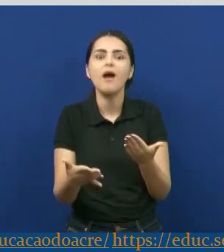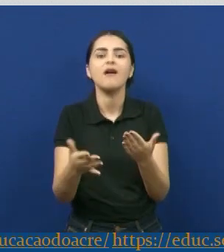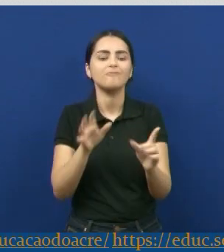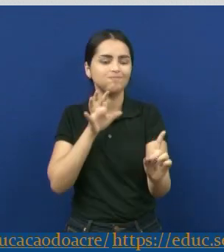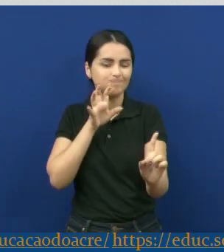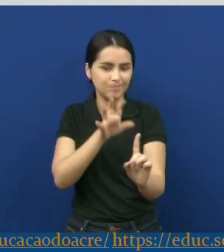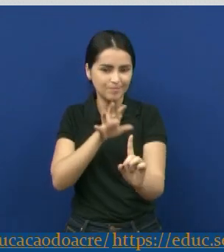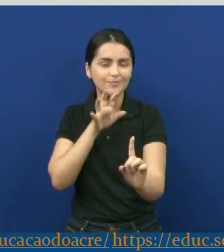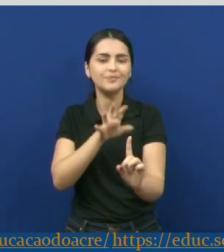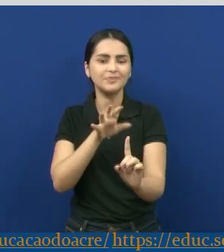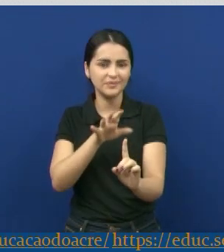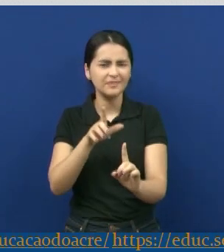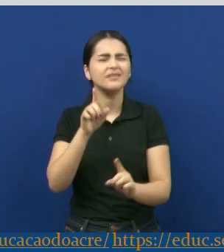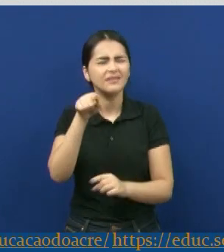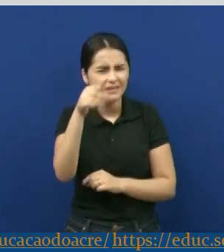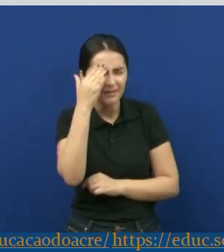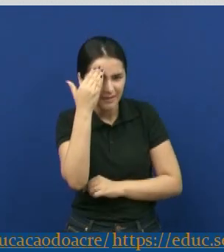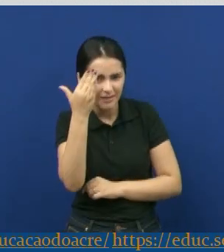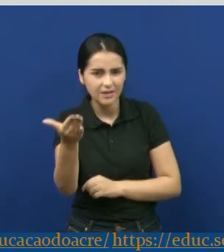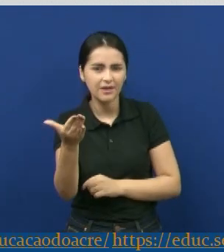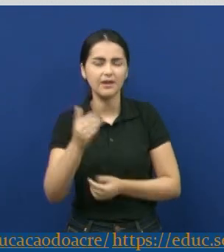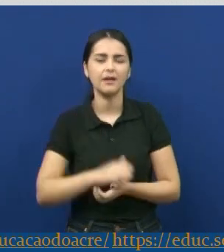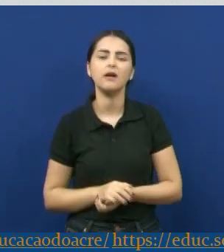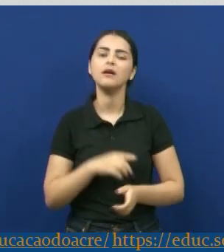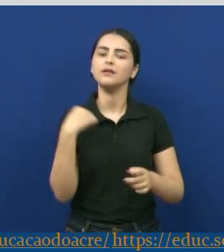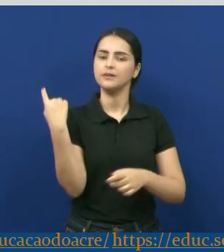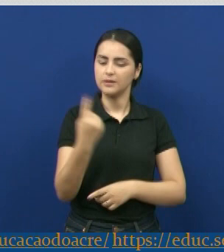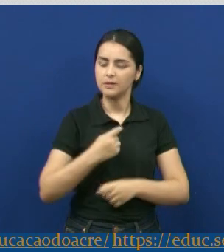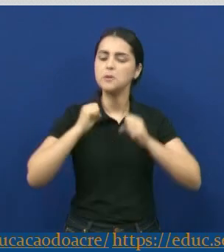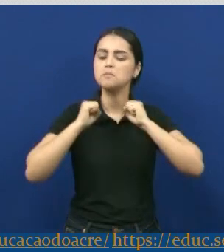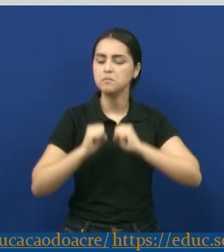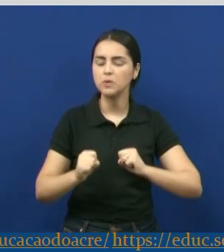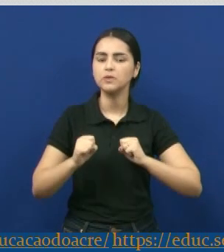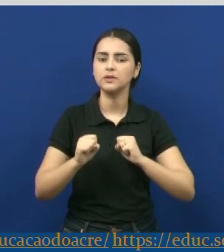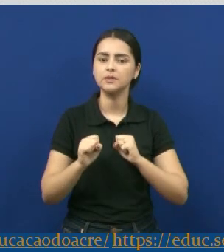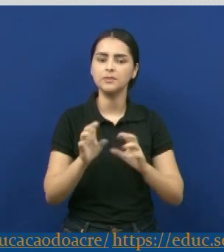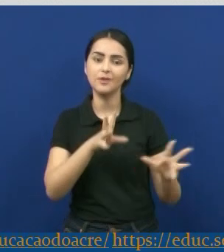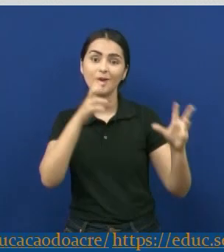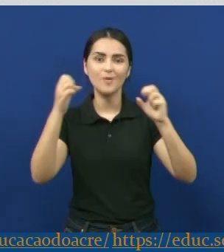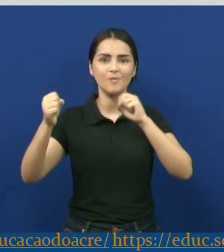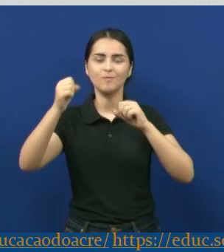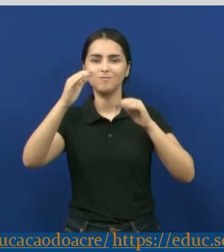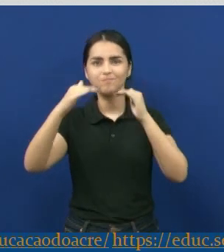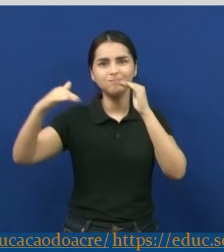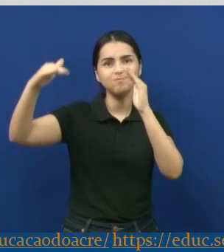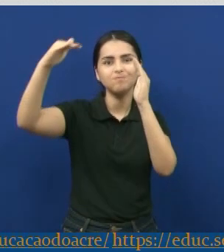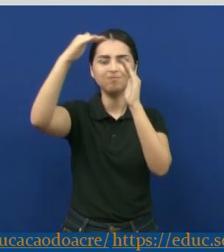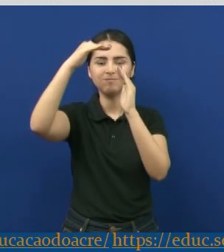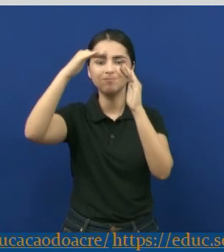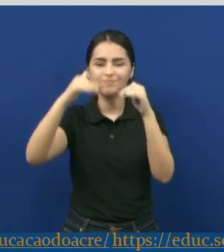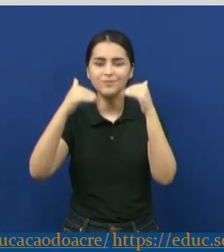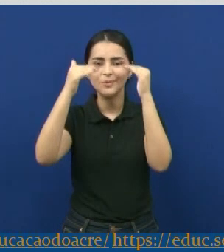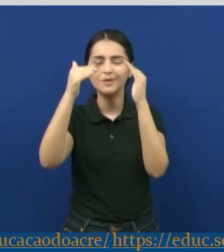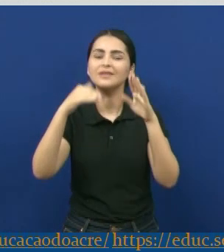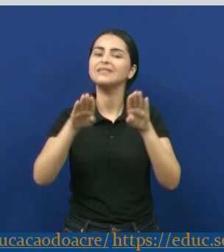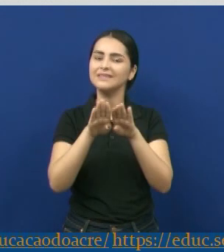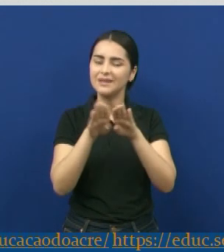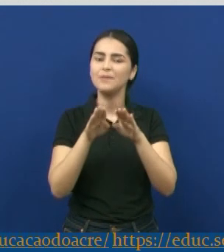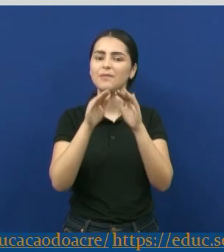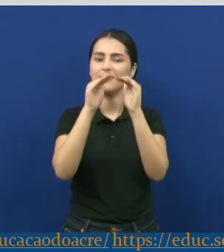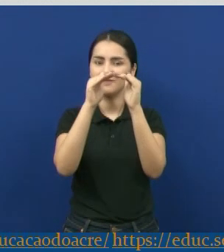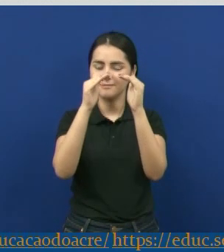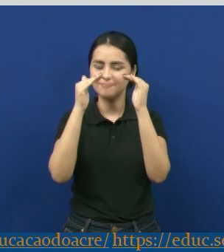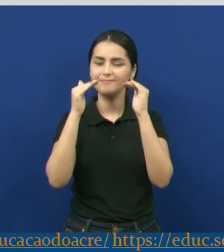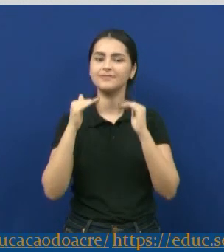ser exercido. Entenderam? Nós podemos ser o Todo-Poderoso e, ao mesmo instante, nós podemos ser o